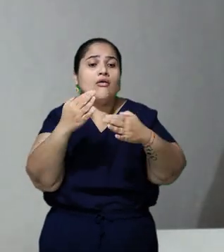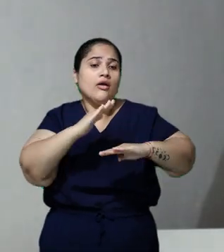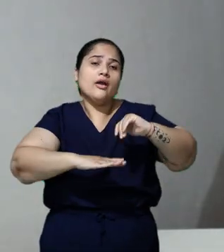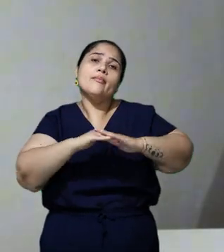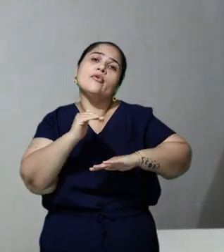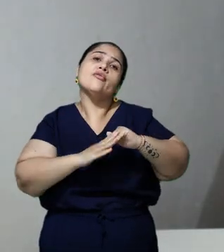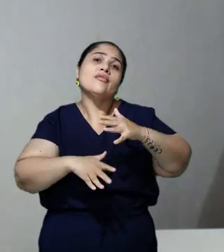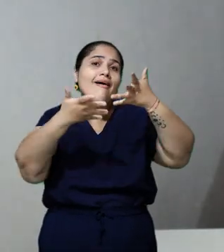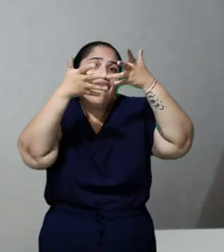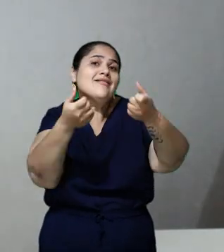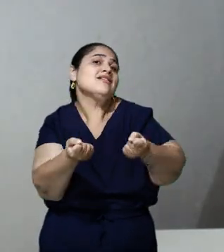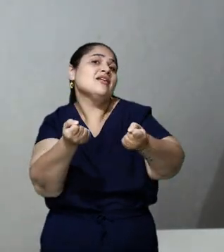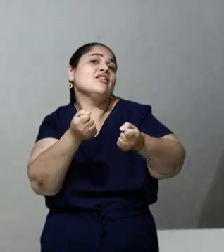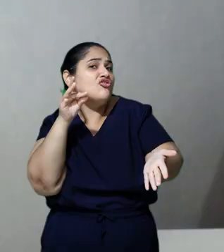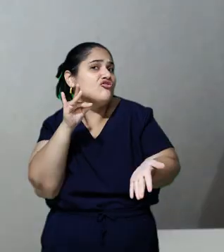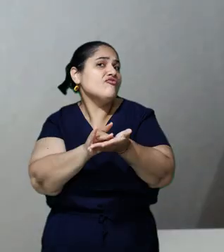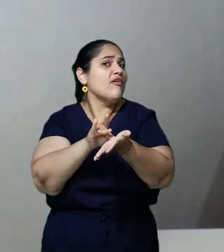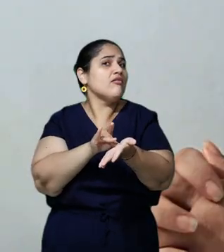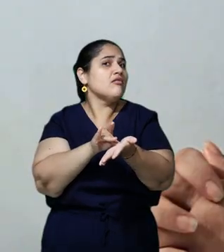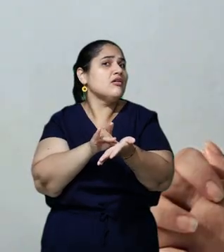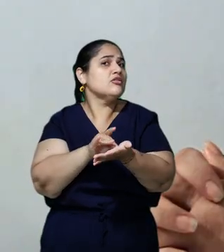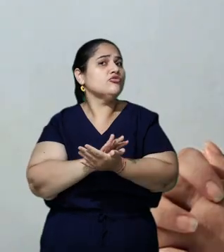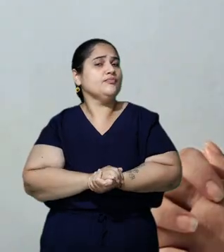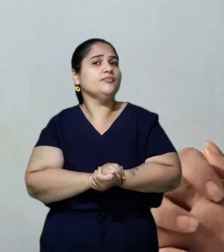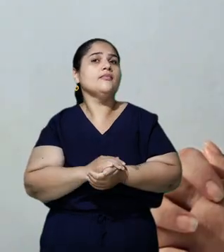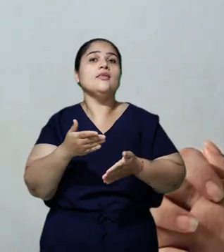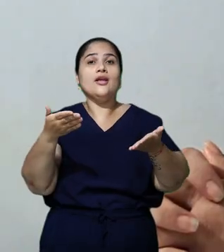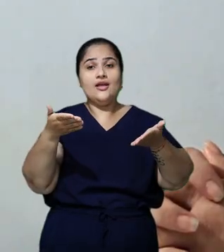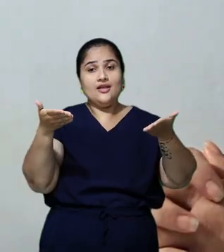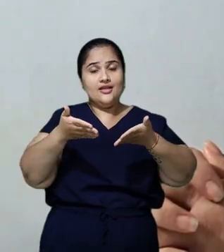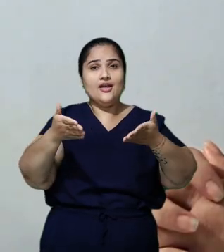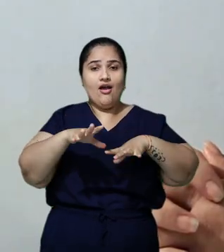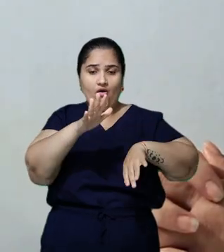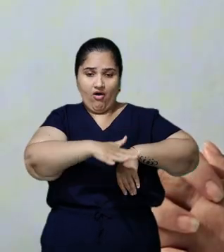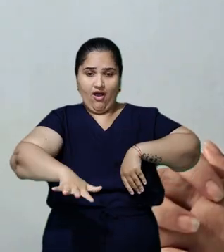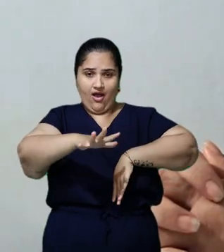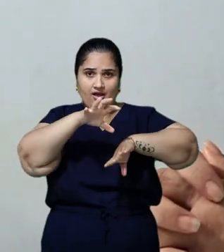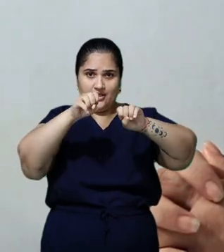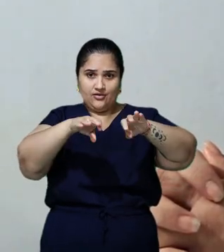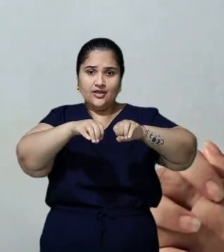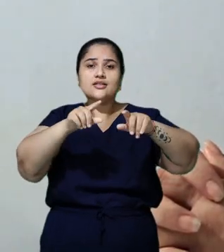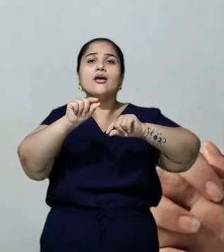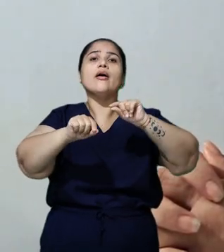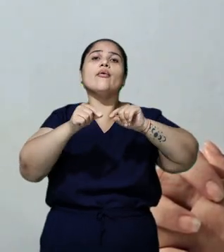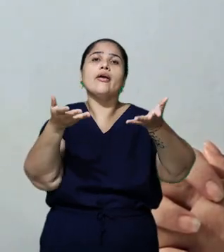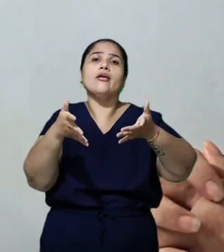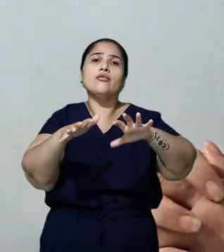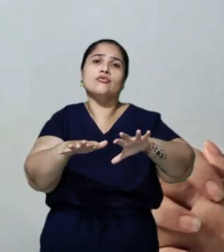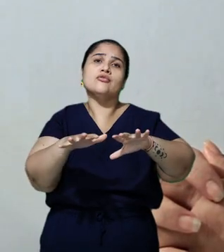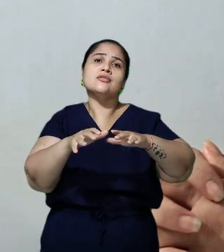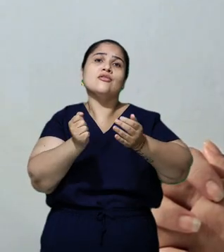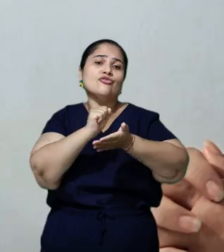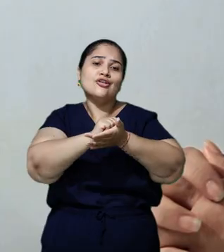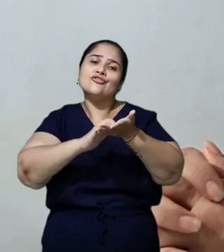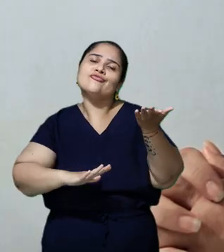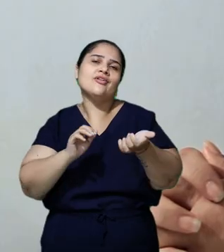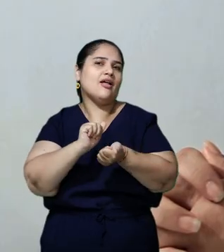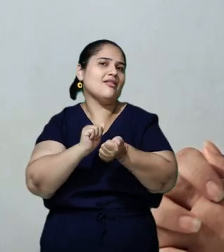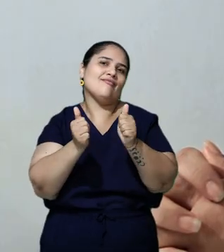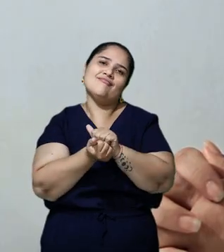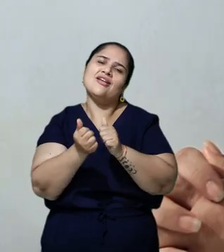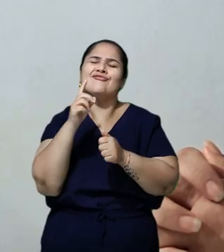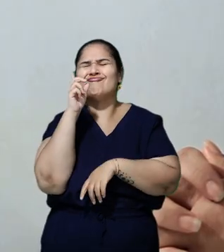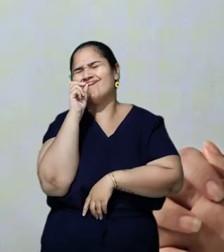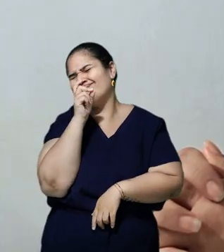E hoje em dia, a área da educação, a dificuldade é a inclusão de tarefas adaptadas. É muito difícil a